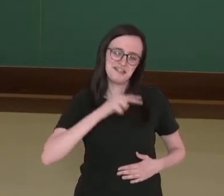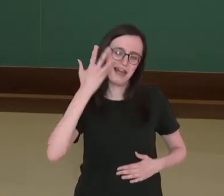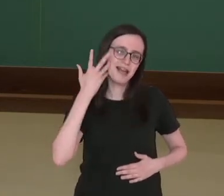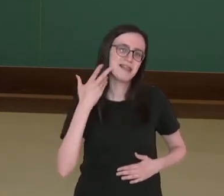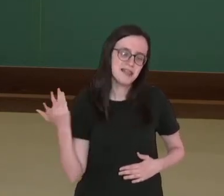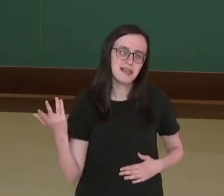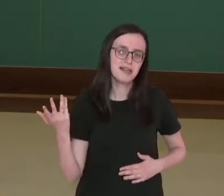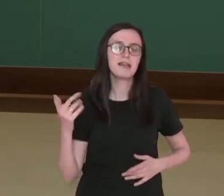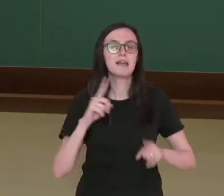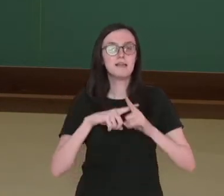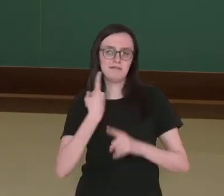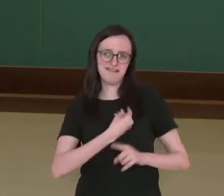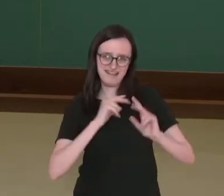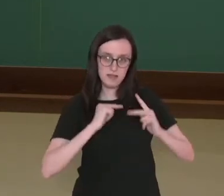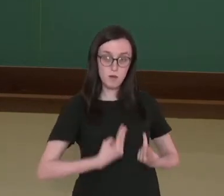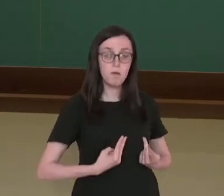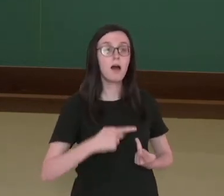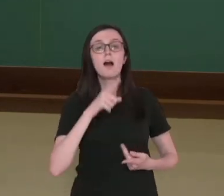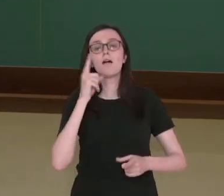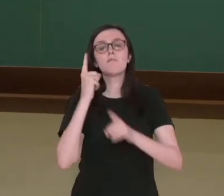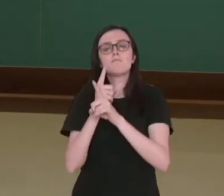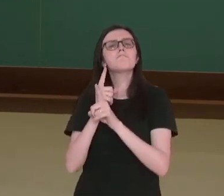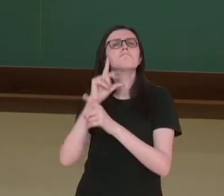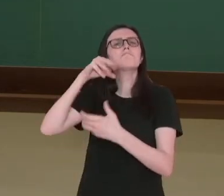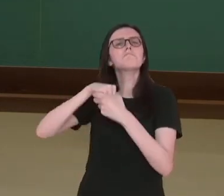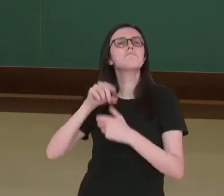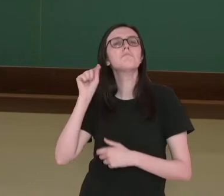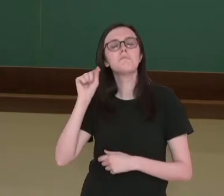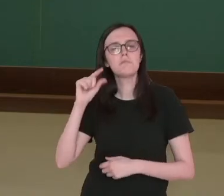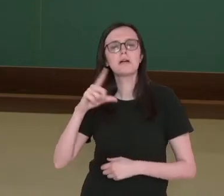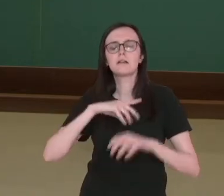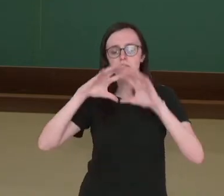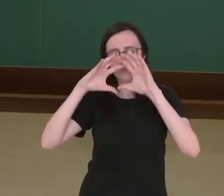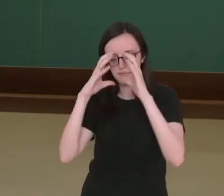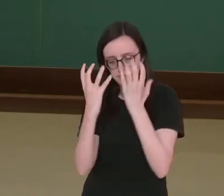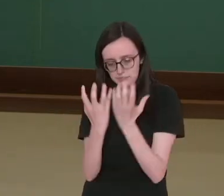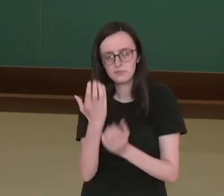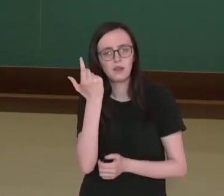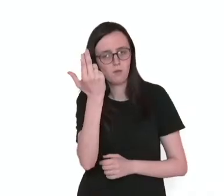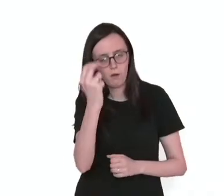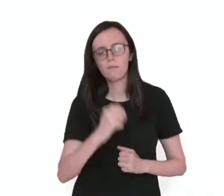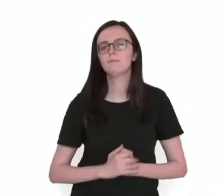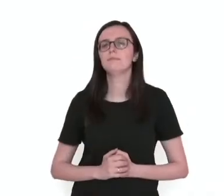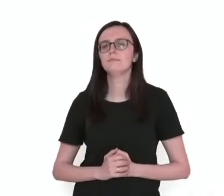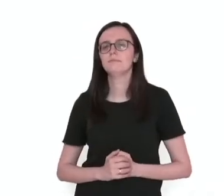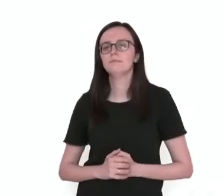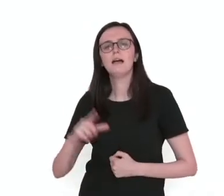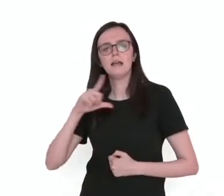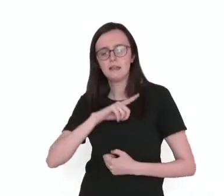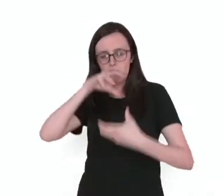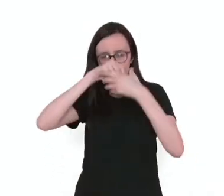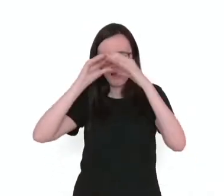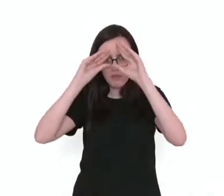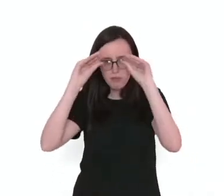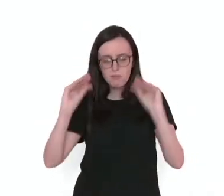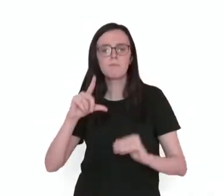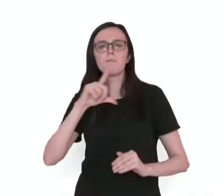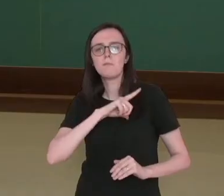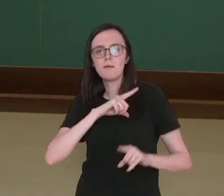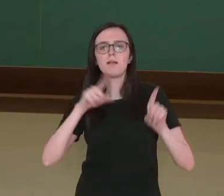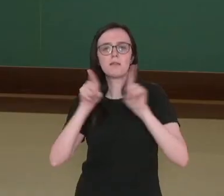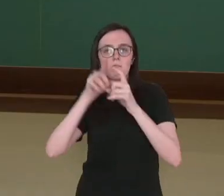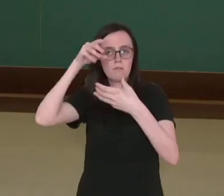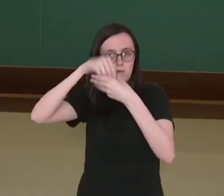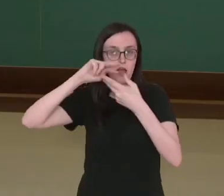Animais racionais. Então, o que ela tem? Ela tem a membrana plasmática, ela tem o citoplasma e ela tem o